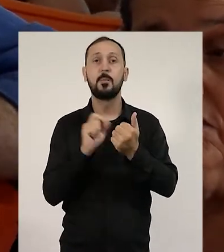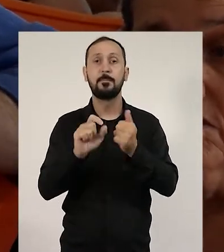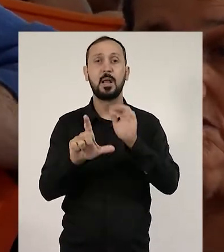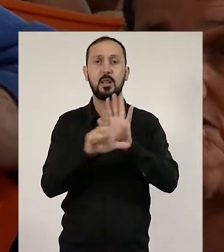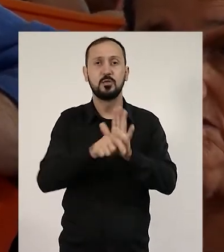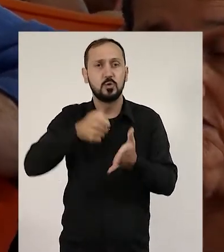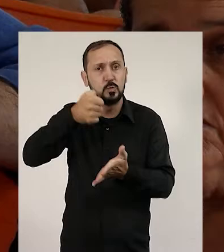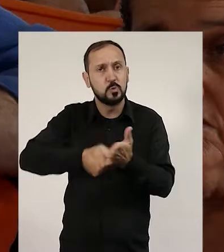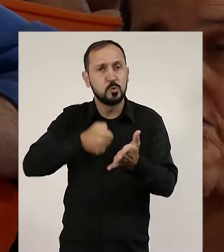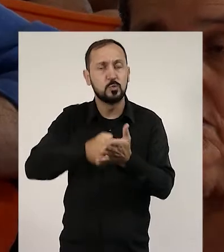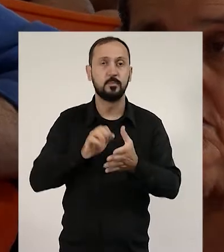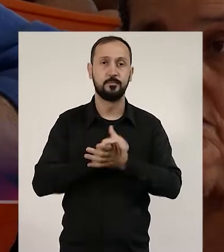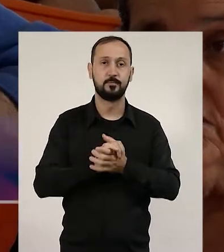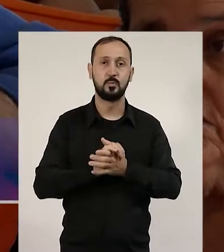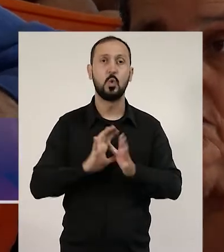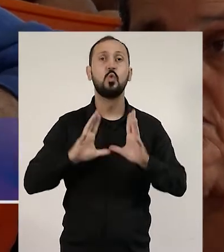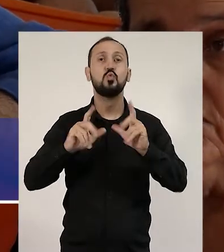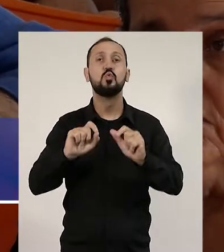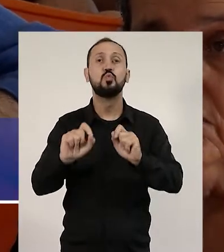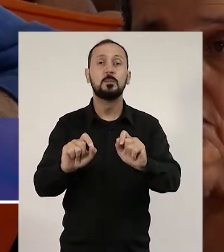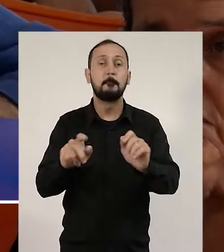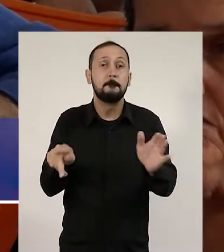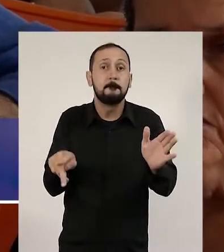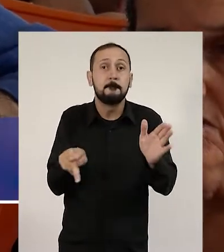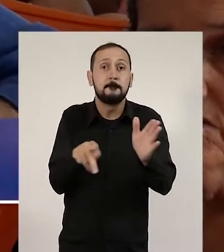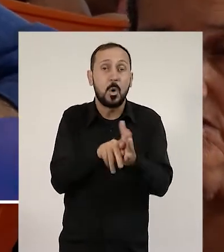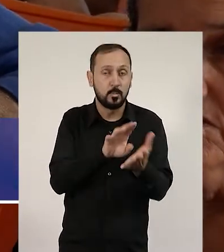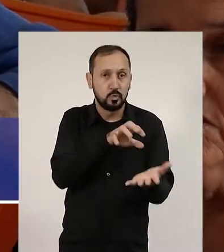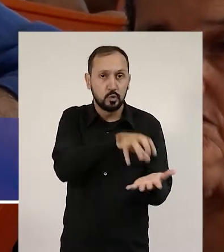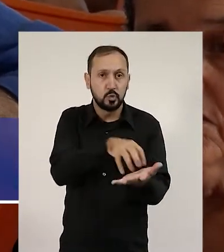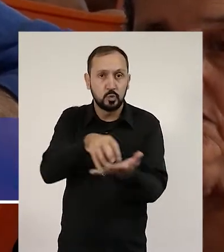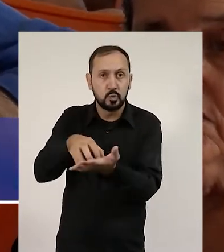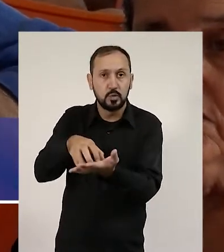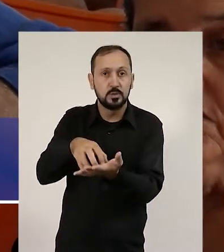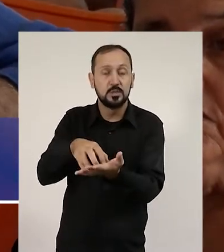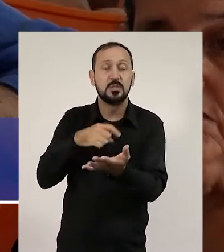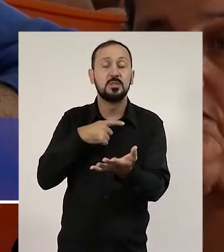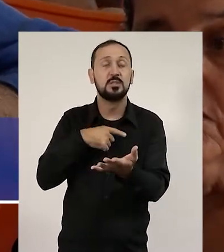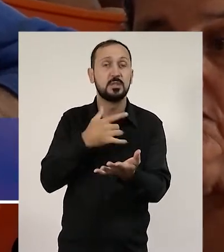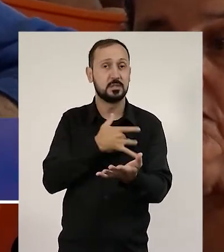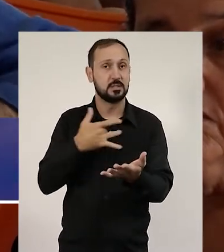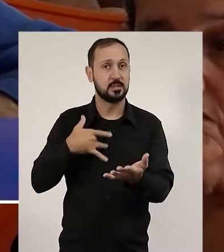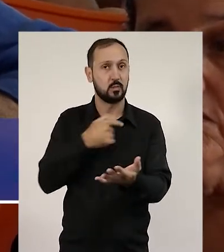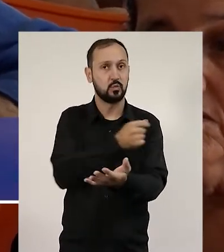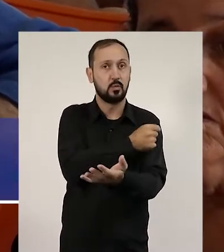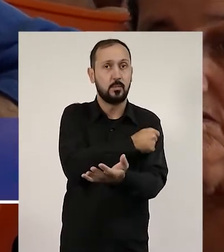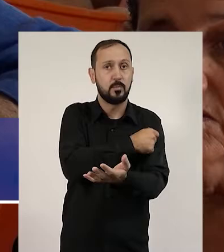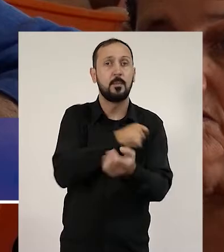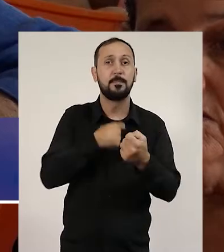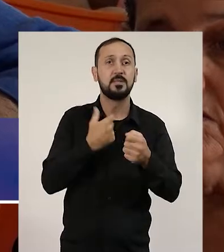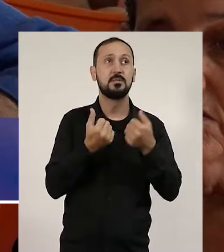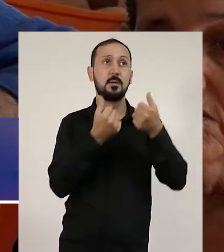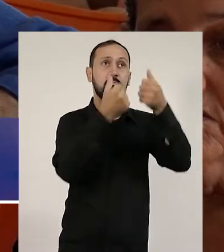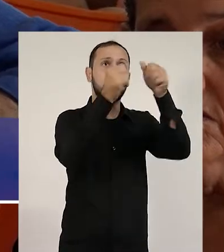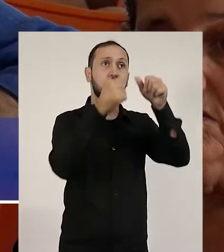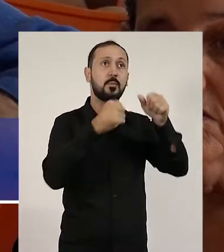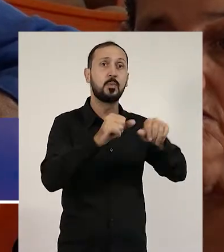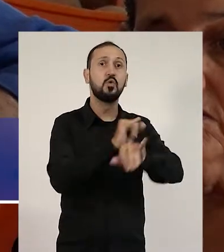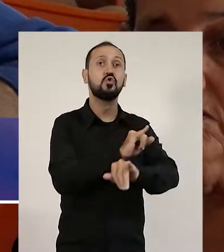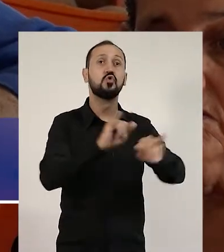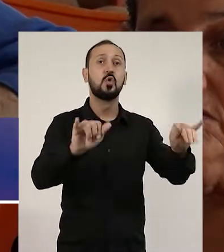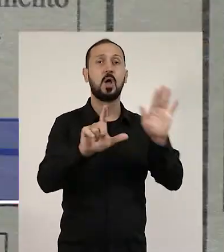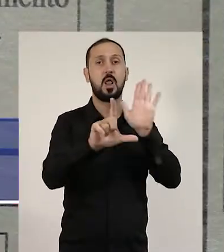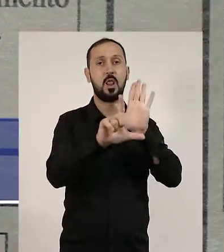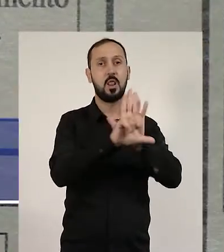para que essa lei seja cumprida à risca. Todas as unidades de saúde do estado são obrigadas a divulgar a existência dessa lei por meio de